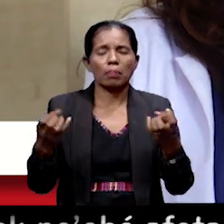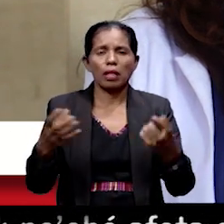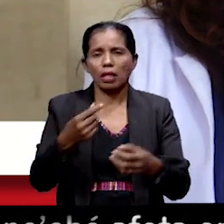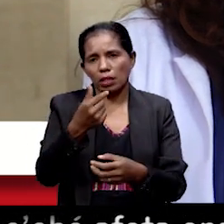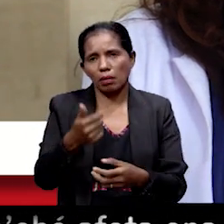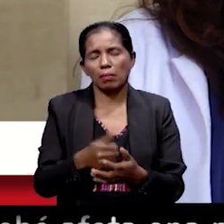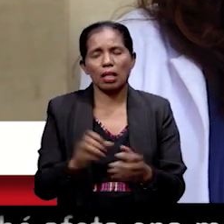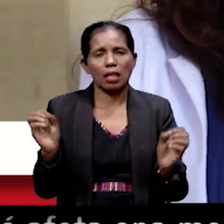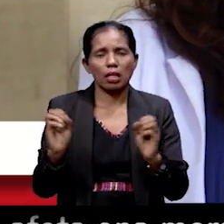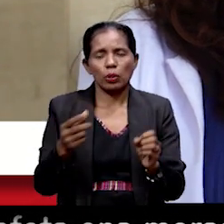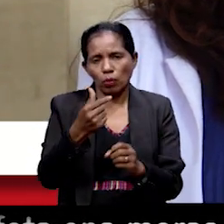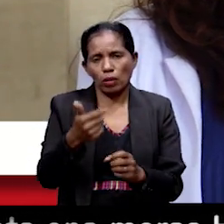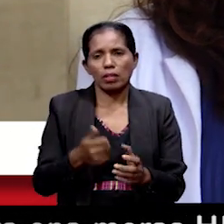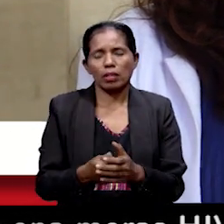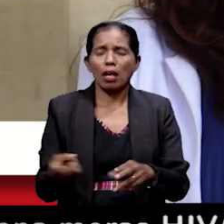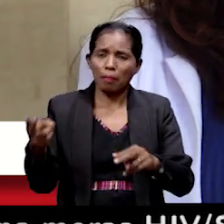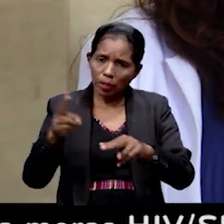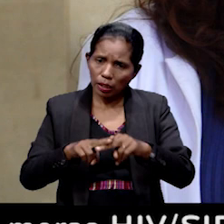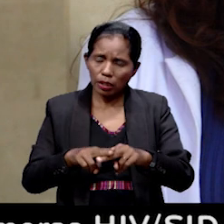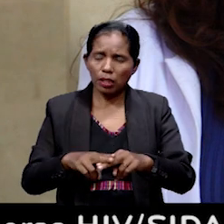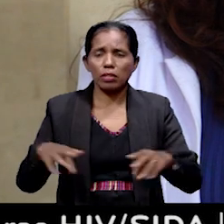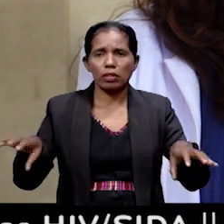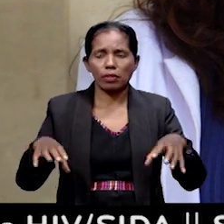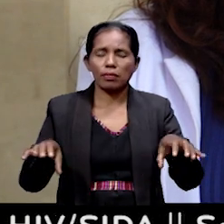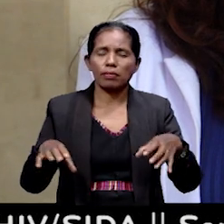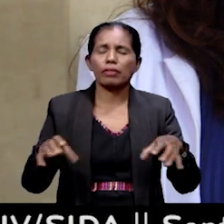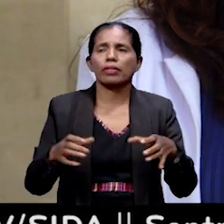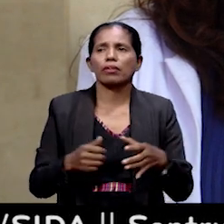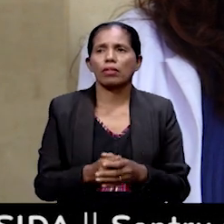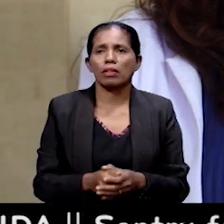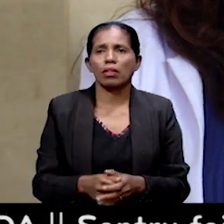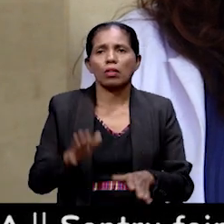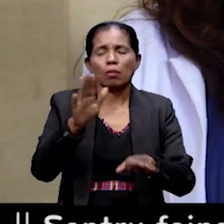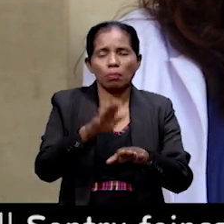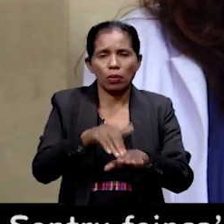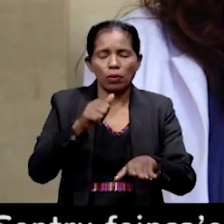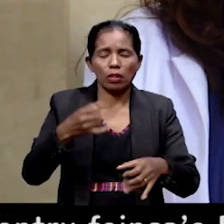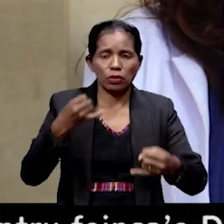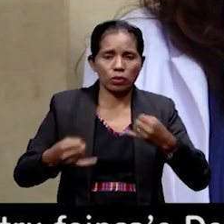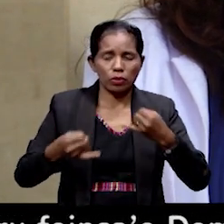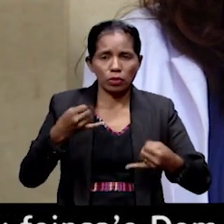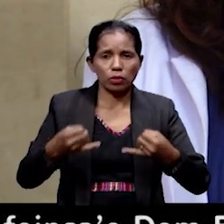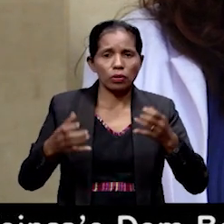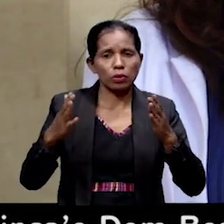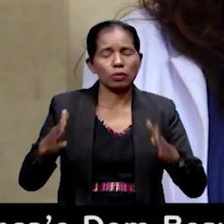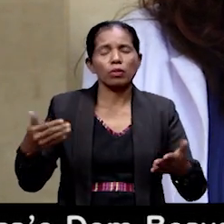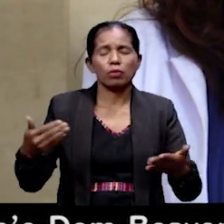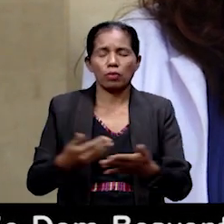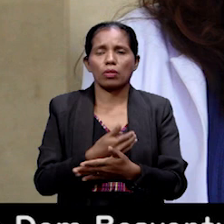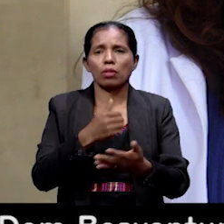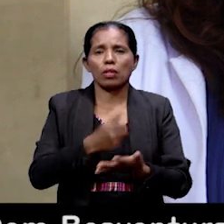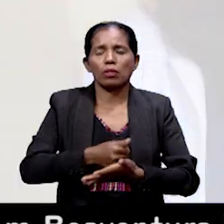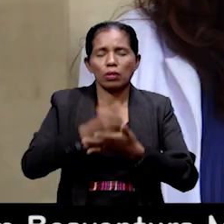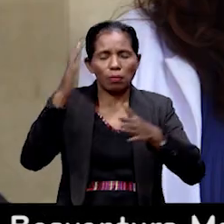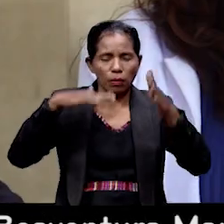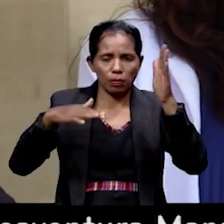dia, aumenta recursos humanos. Nemo sini informasi aku rekrut data jenis form. Para tu resolve problem sini. Mas lah